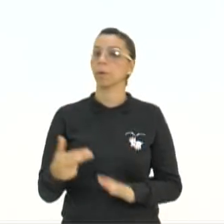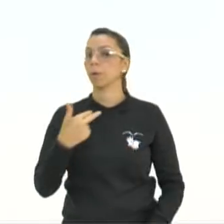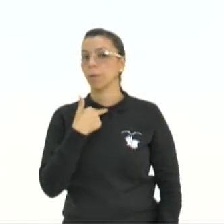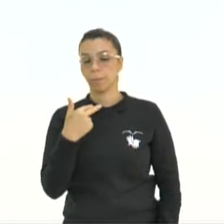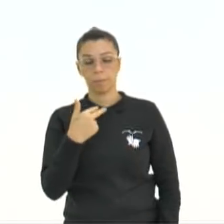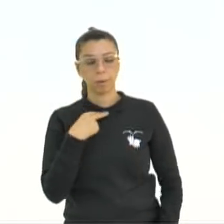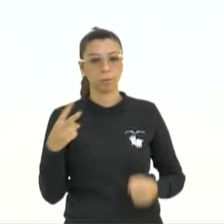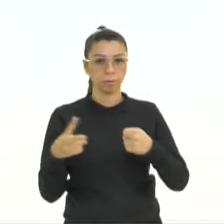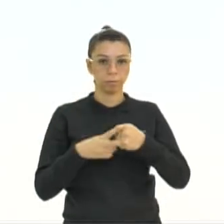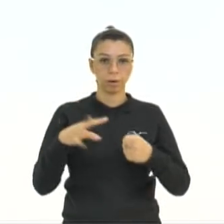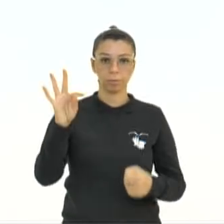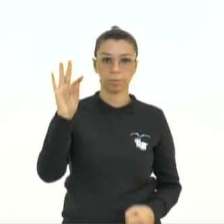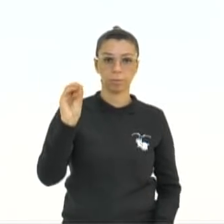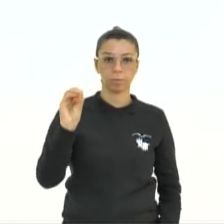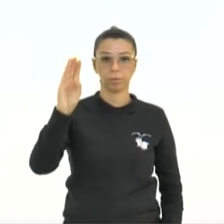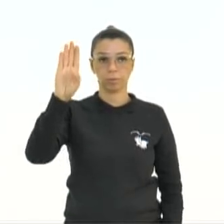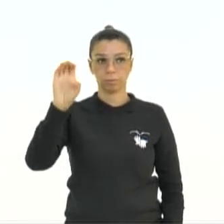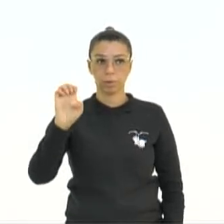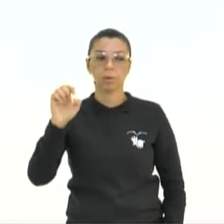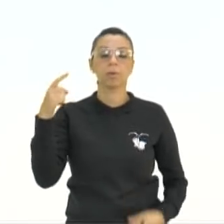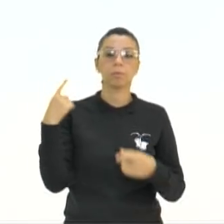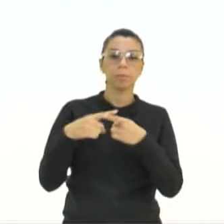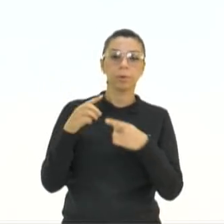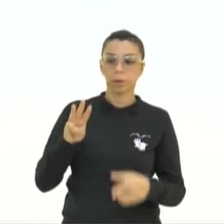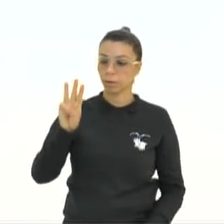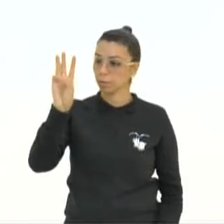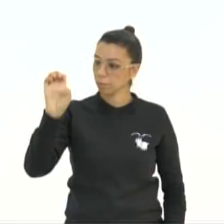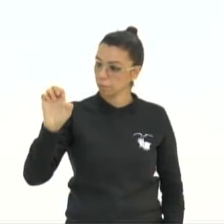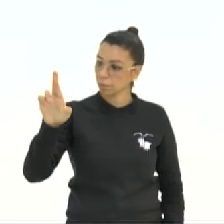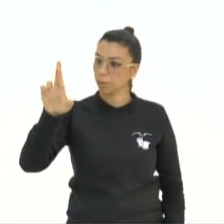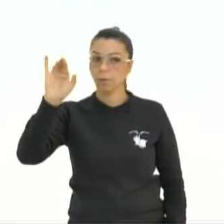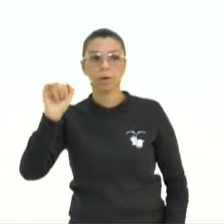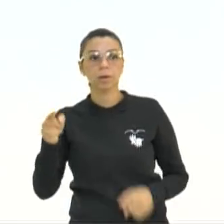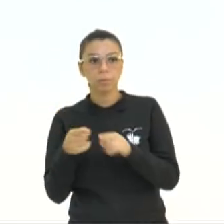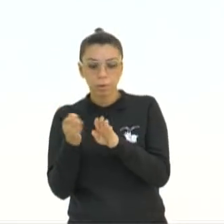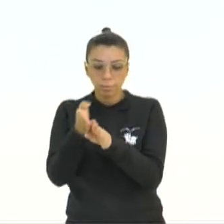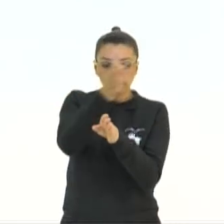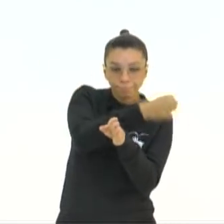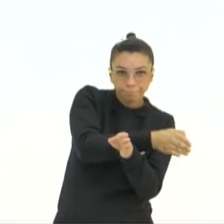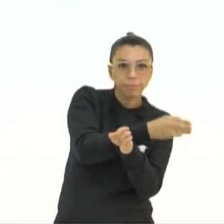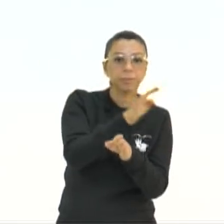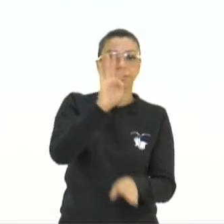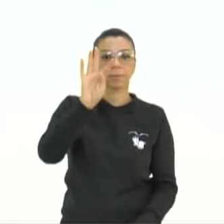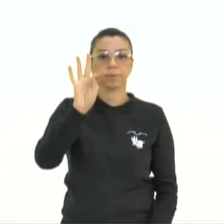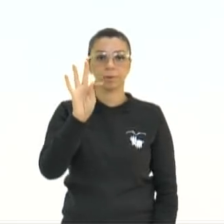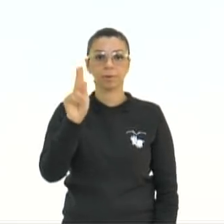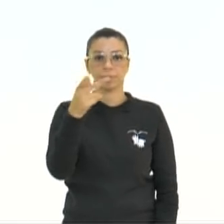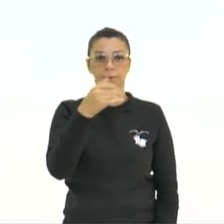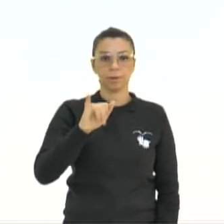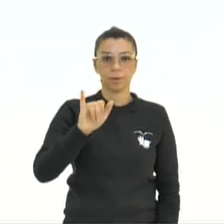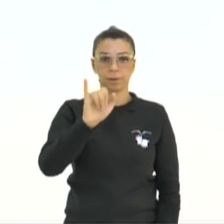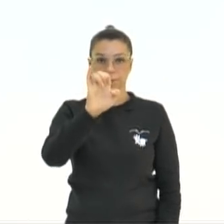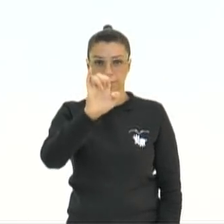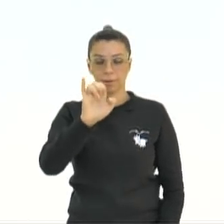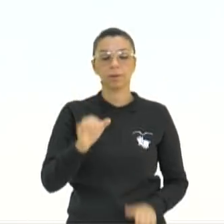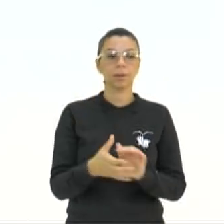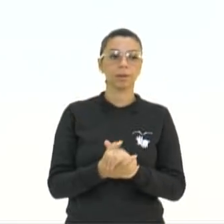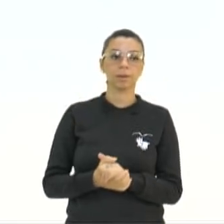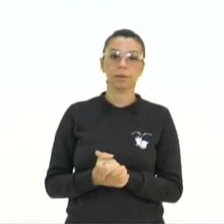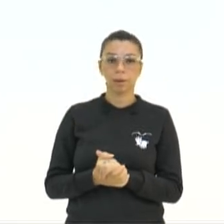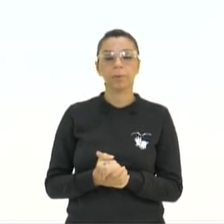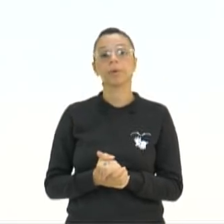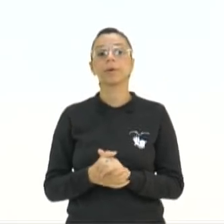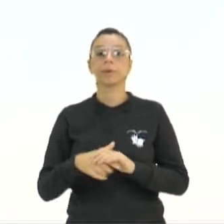do verbo to be. Por que aqui eu usei were? Porque eu tenho they. Por que eu usei was? Porque aqui é o she, certo?